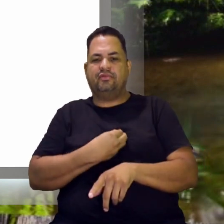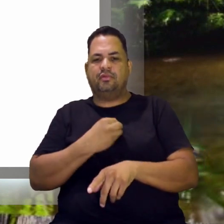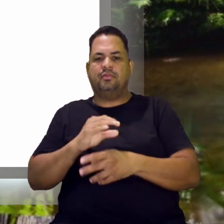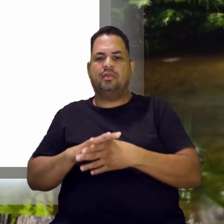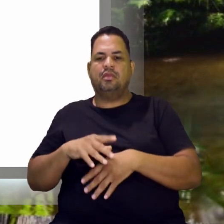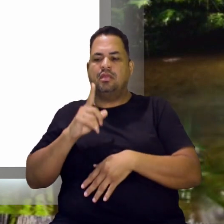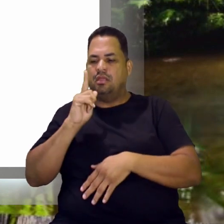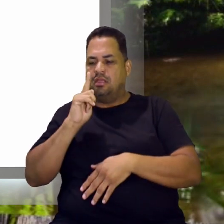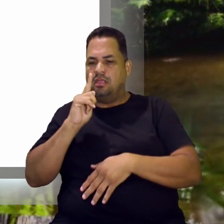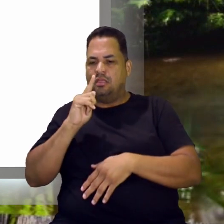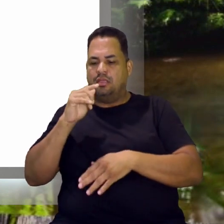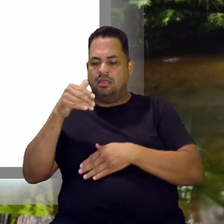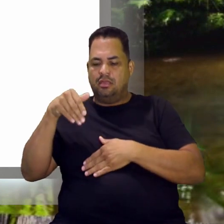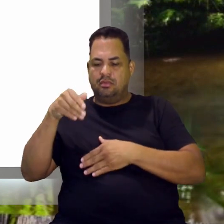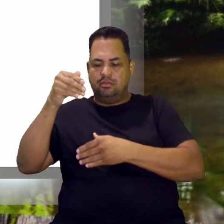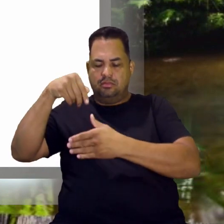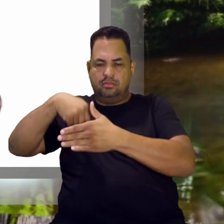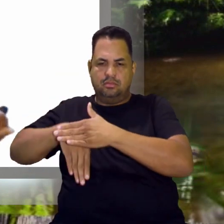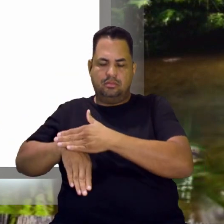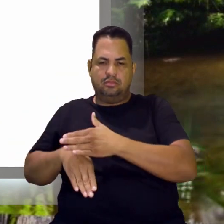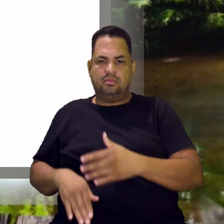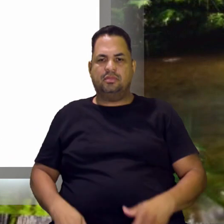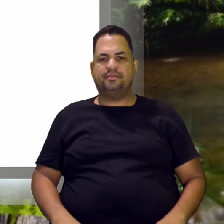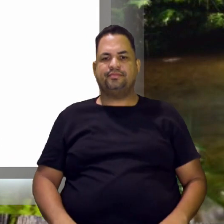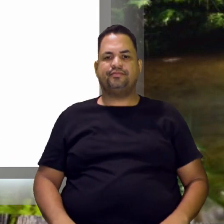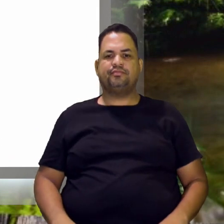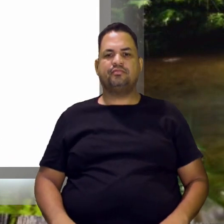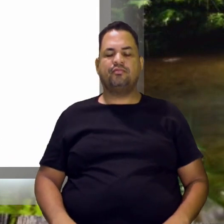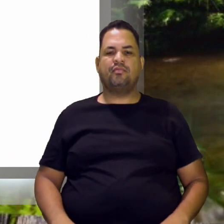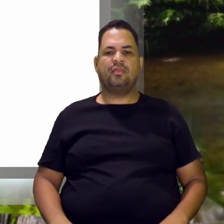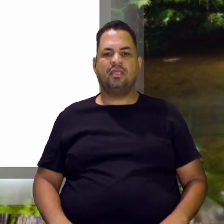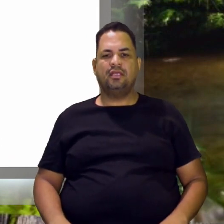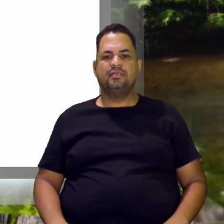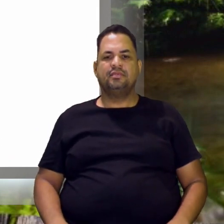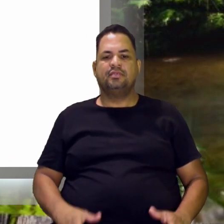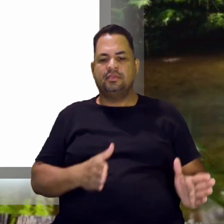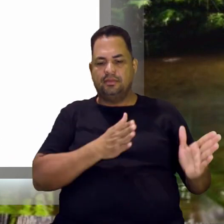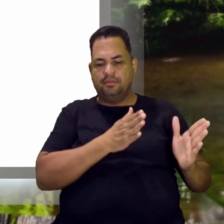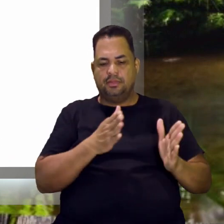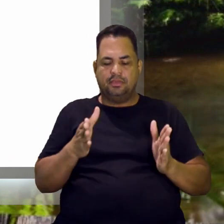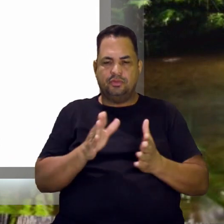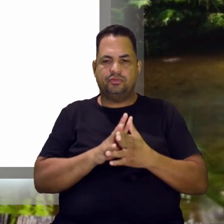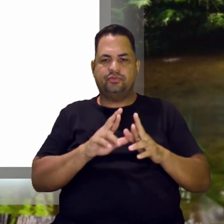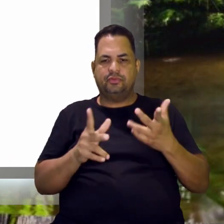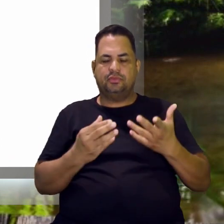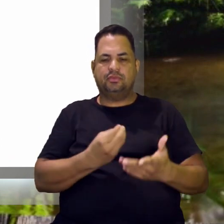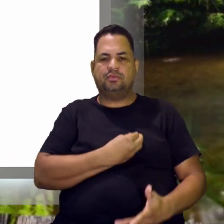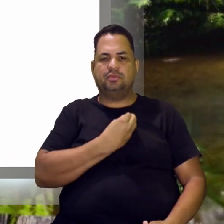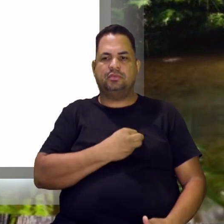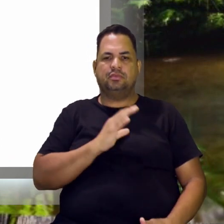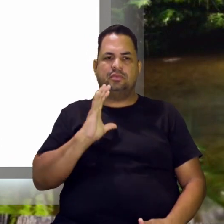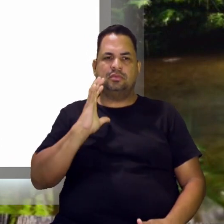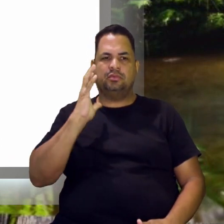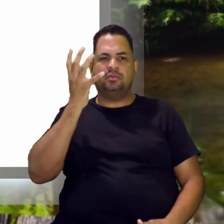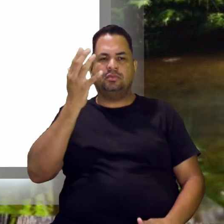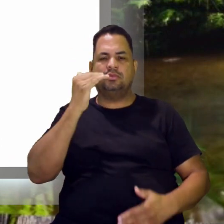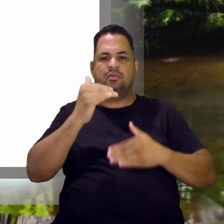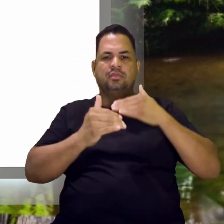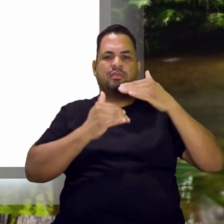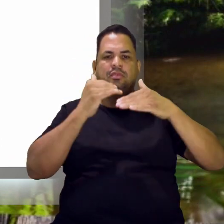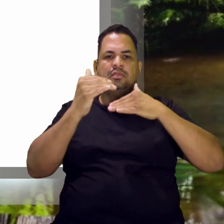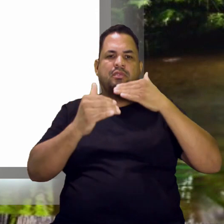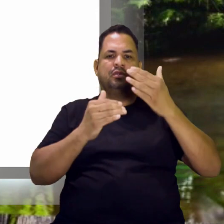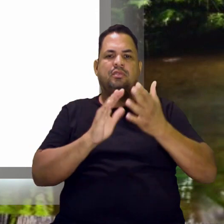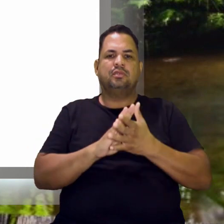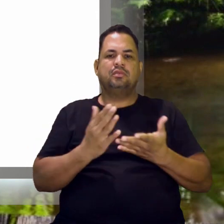de sobrevivência, embora em fases diferentes da vida, mas ele tem essa capacidade de se